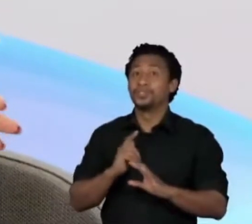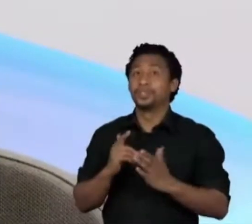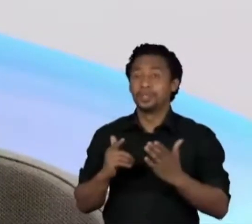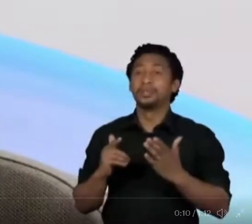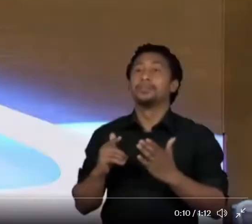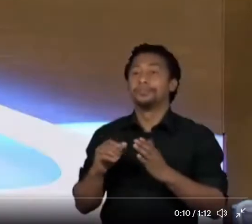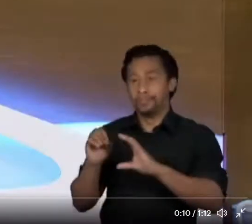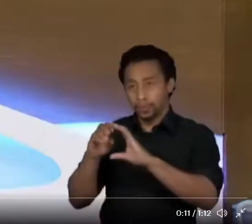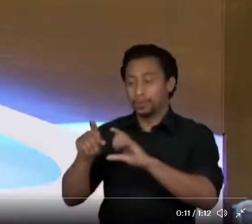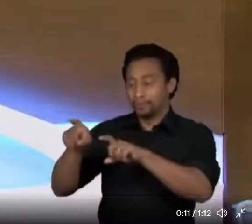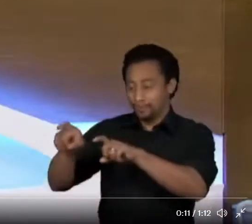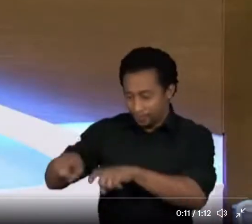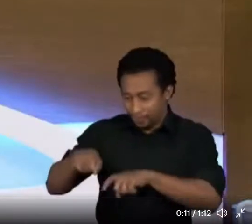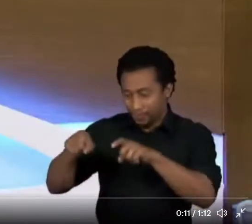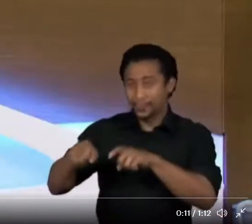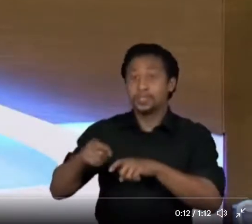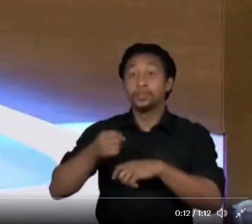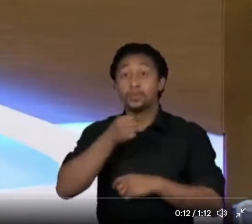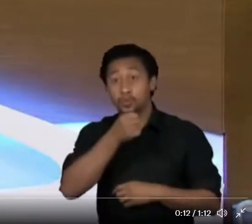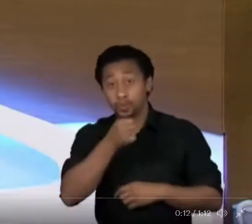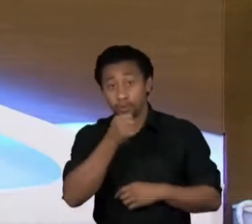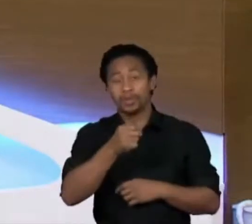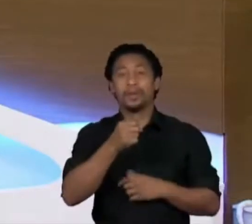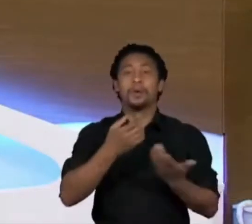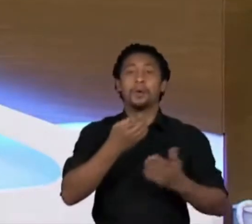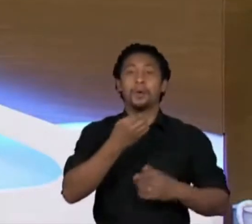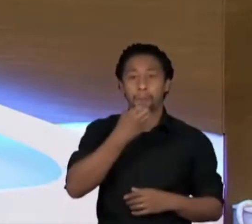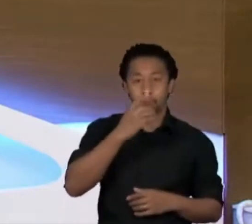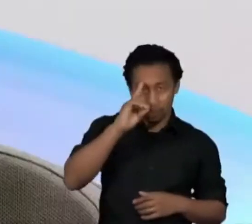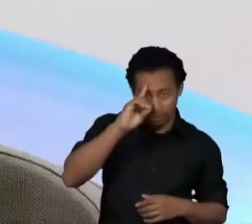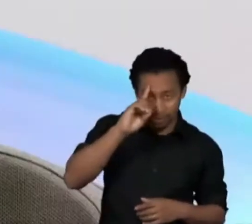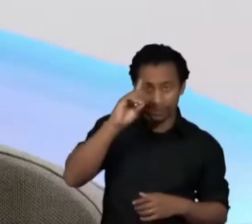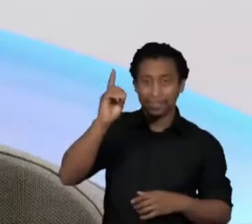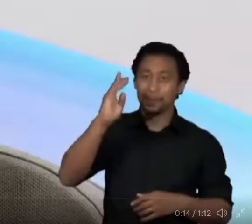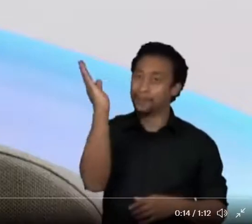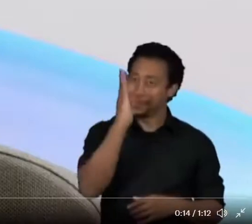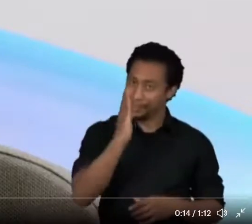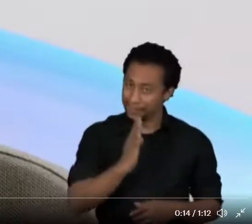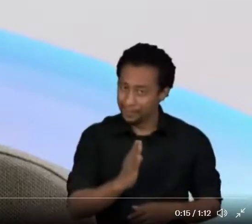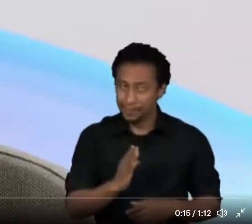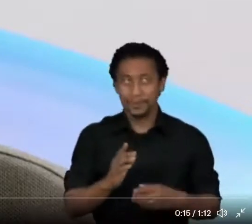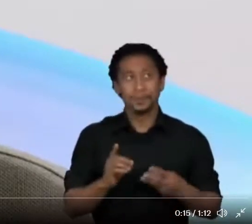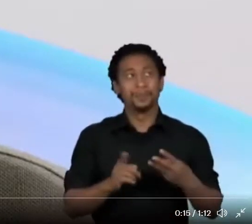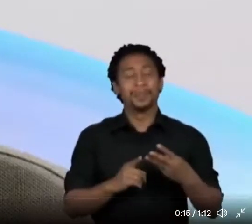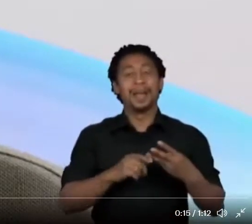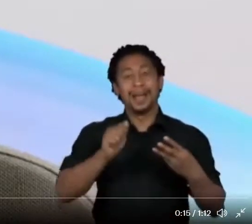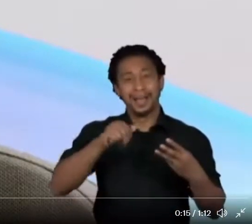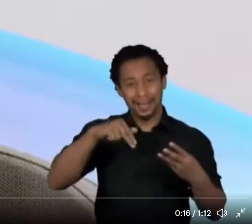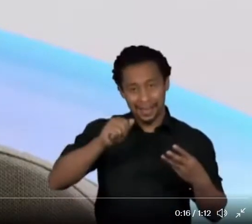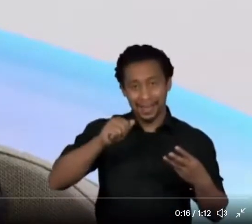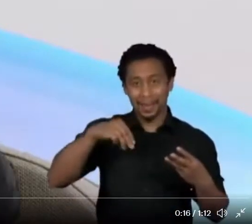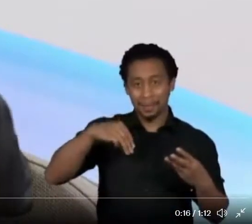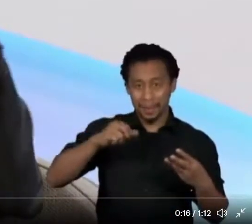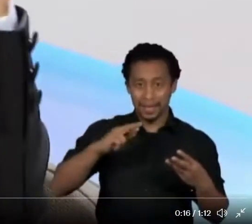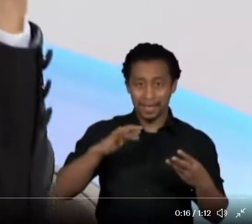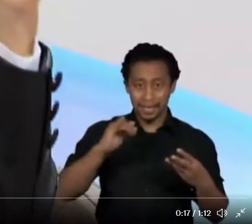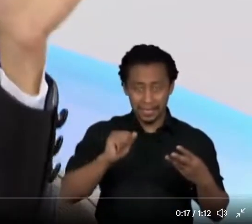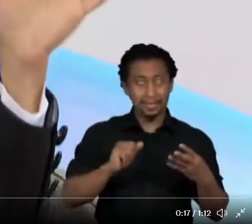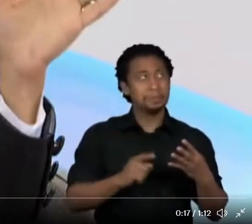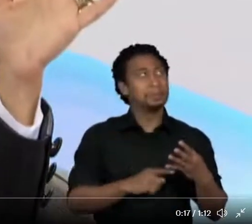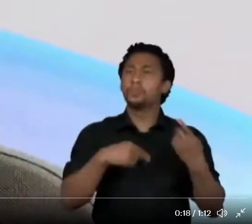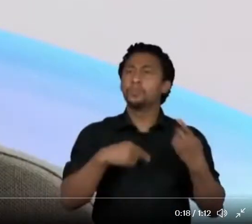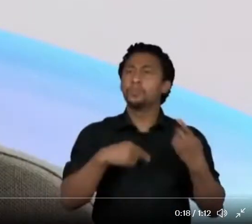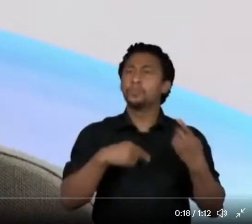diário tinha Globo Rural zona local Bom Dia Brasil é Ana Maria Braga de